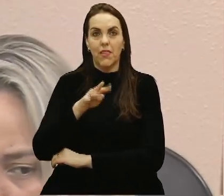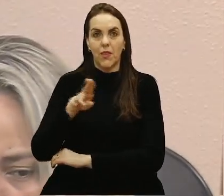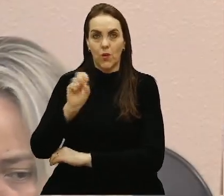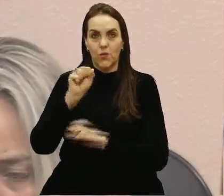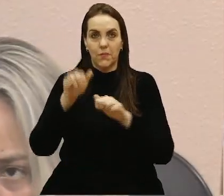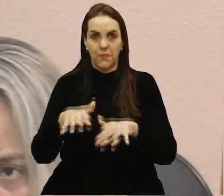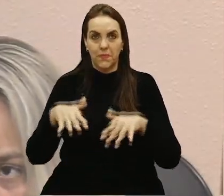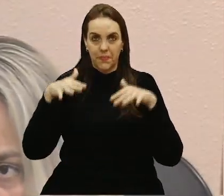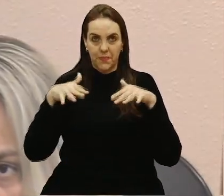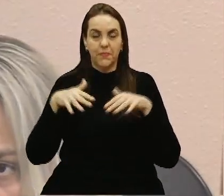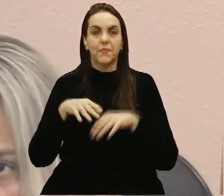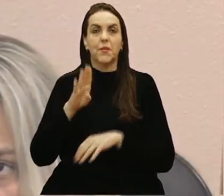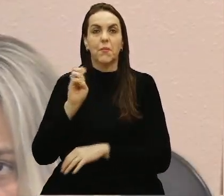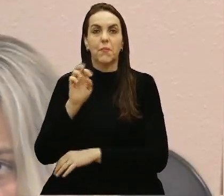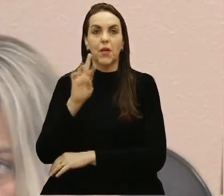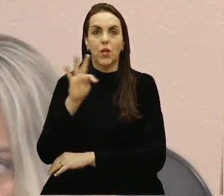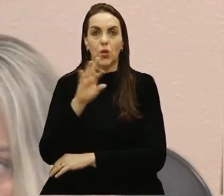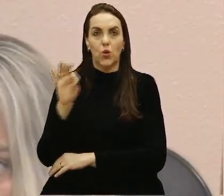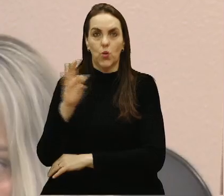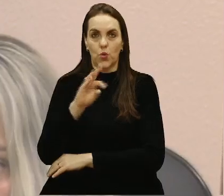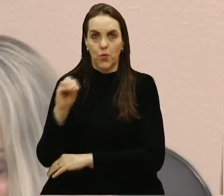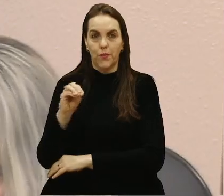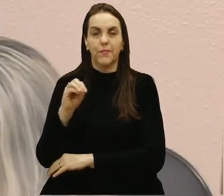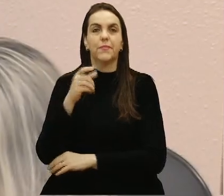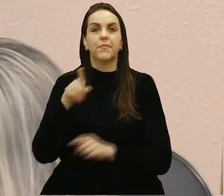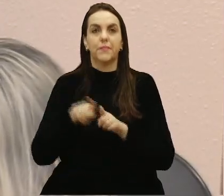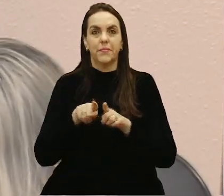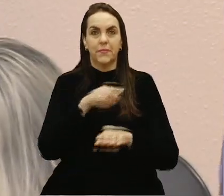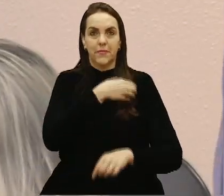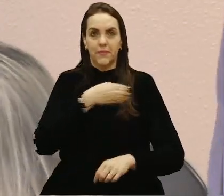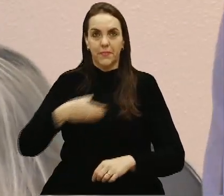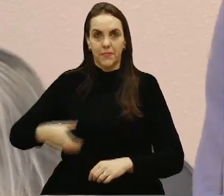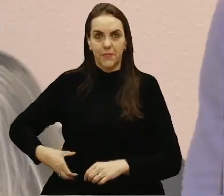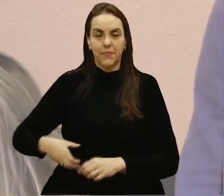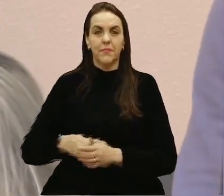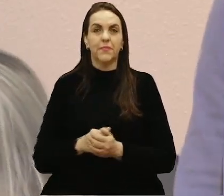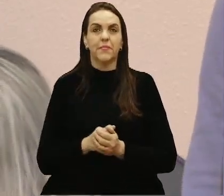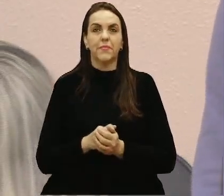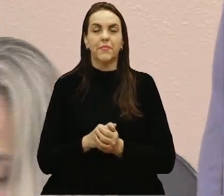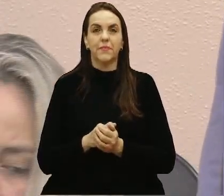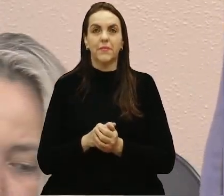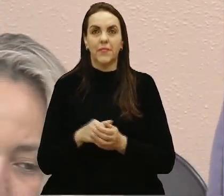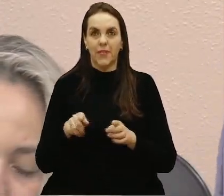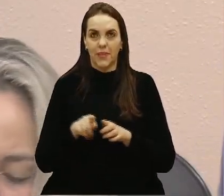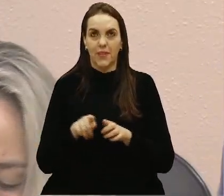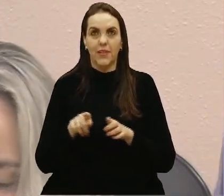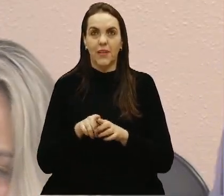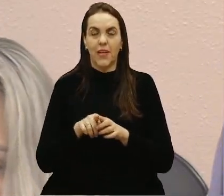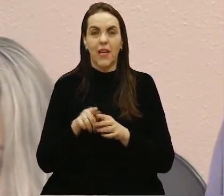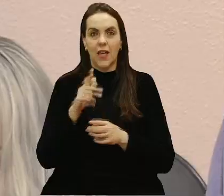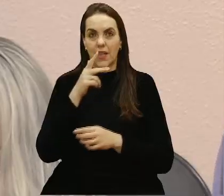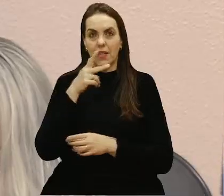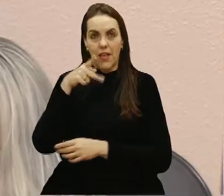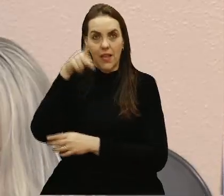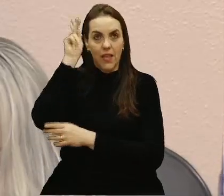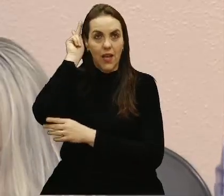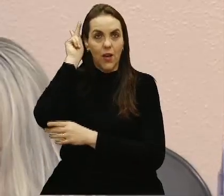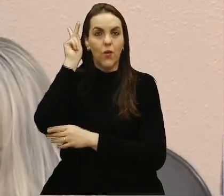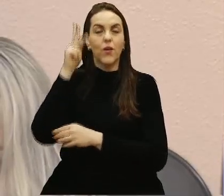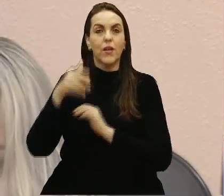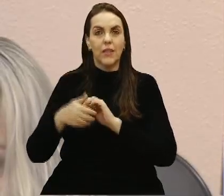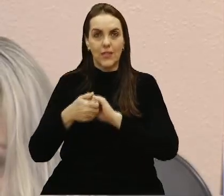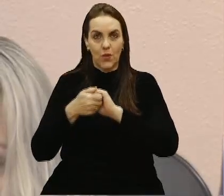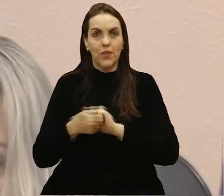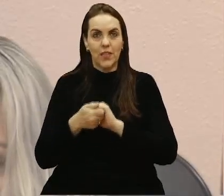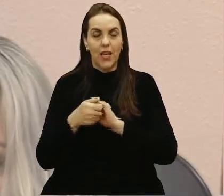plateia, Bertotto, as embaixatrizes, e também aqui, seguir aos modos do vereador Iago, saudar pelo